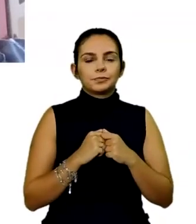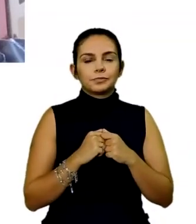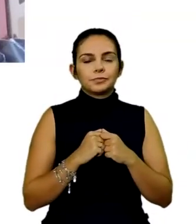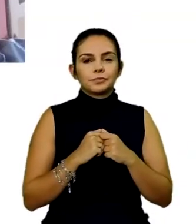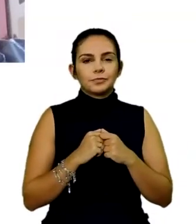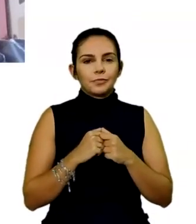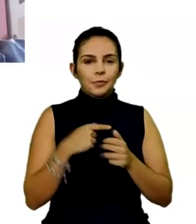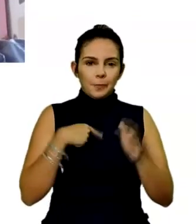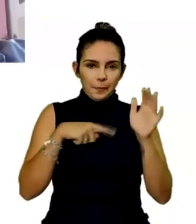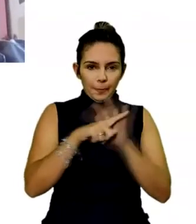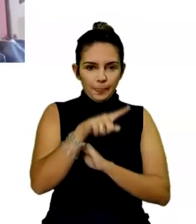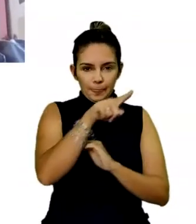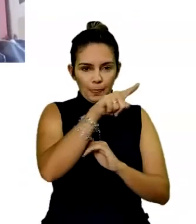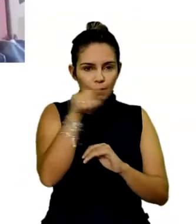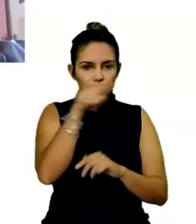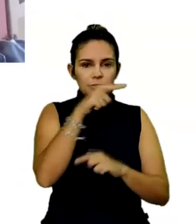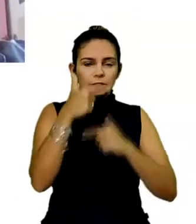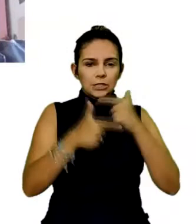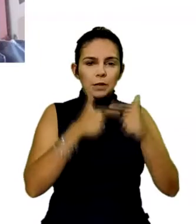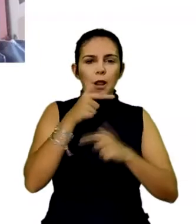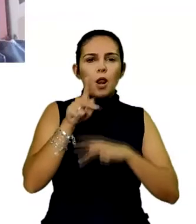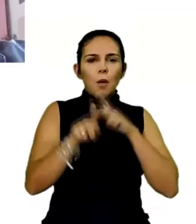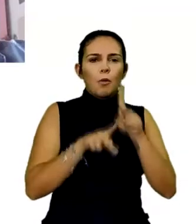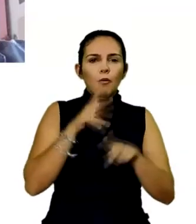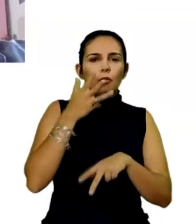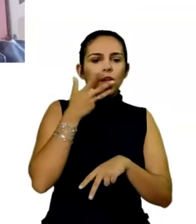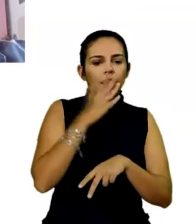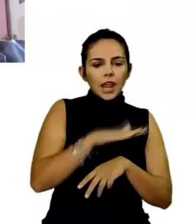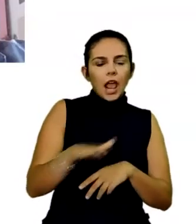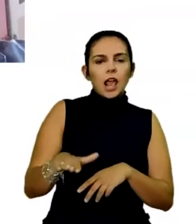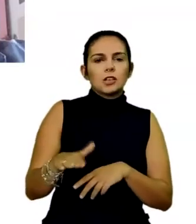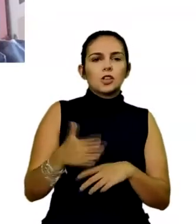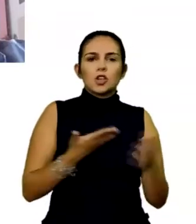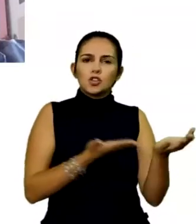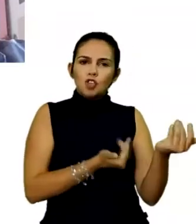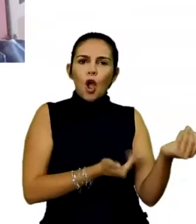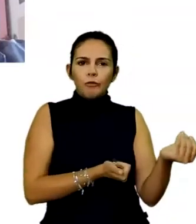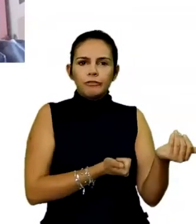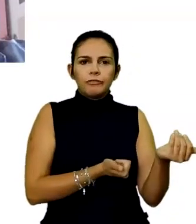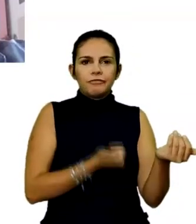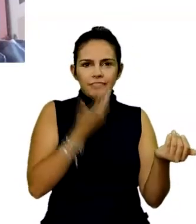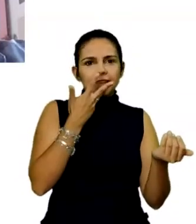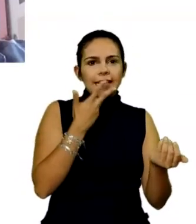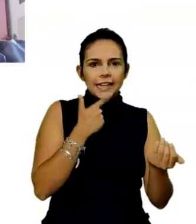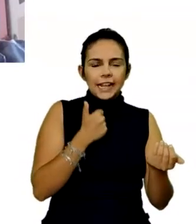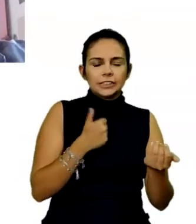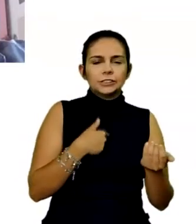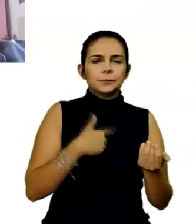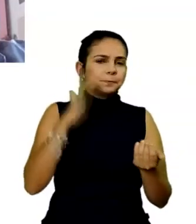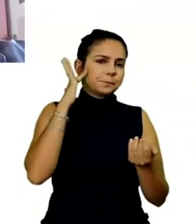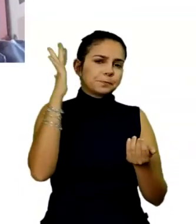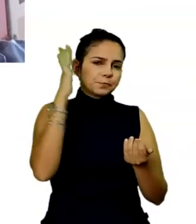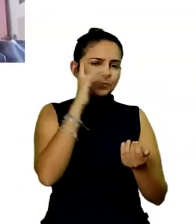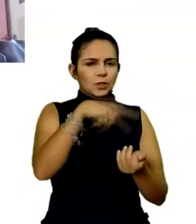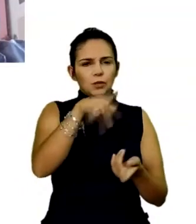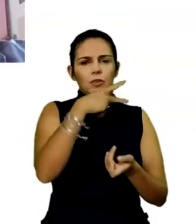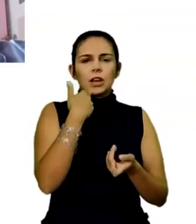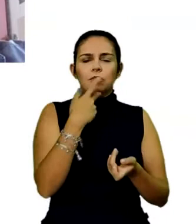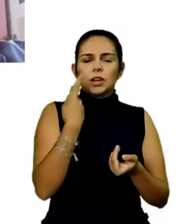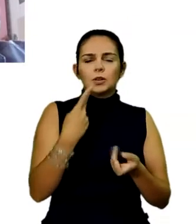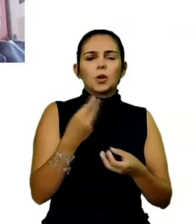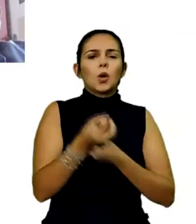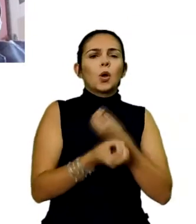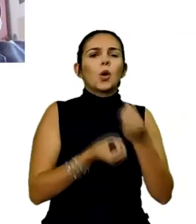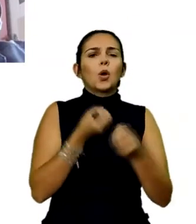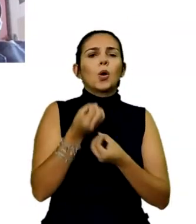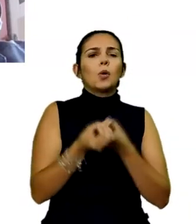Maravilha. Vocês trabalham com um público infantil e juvenil. Ouvindo a fala de vocês, eu pensei no seguinte: e